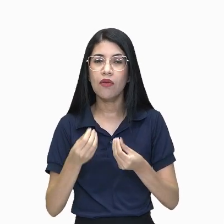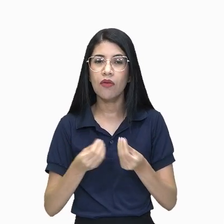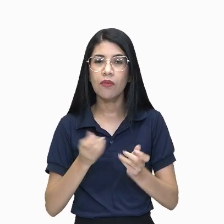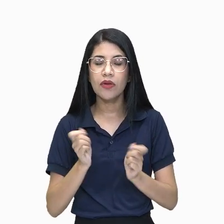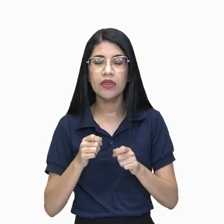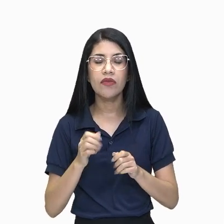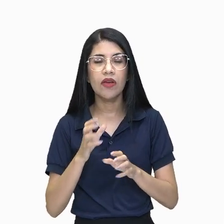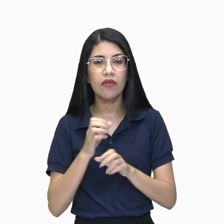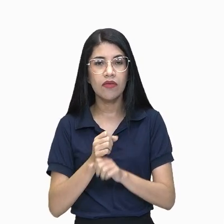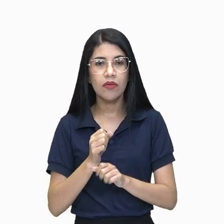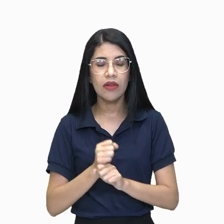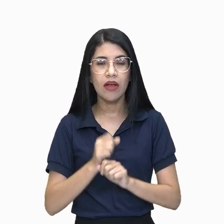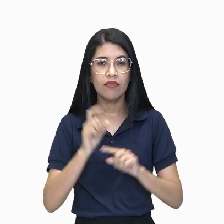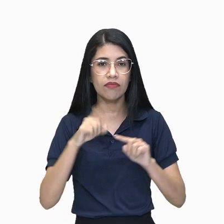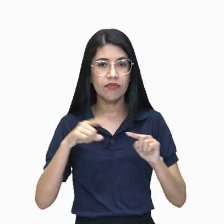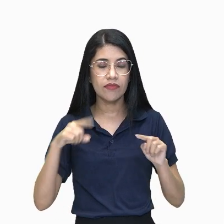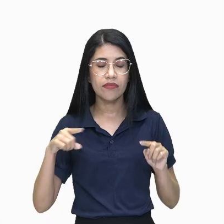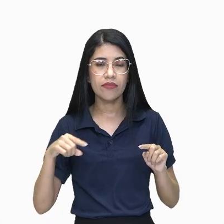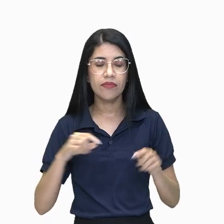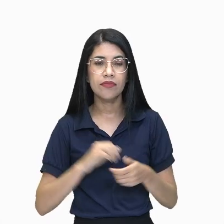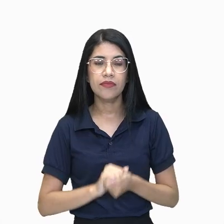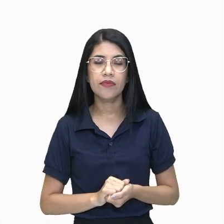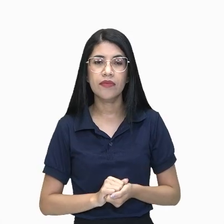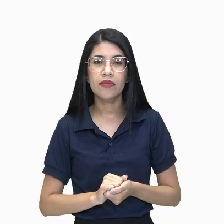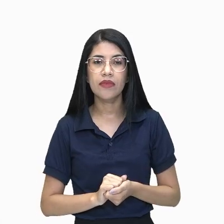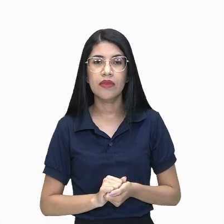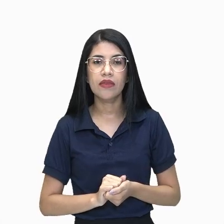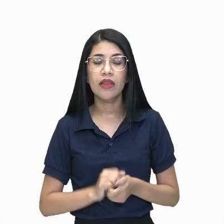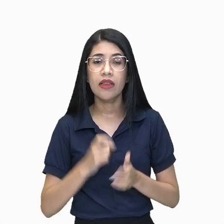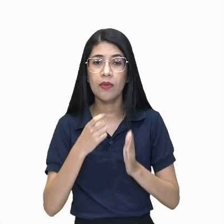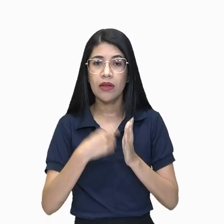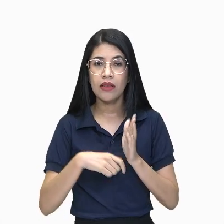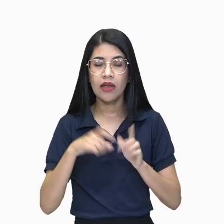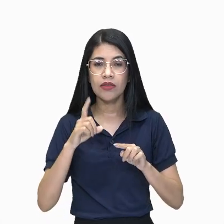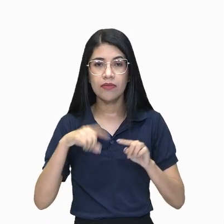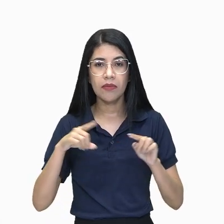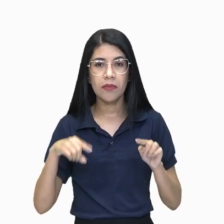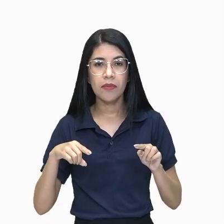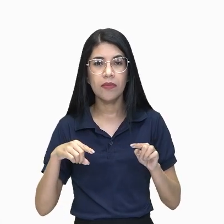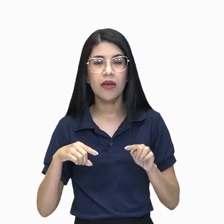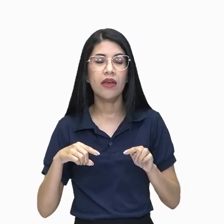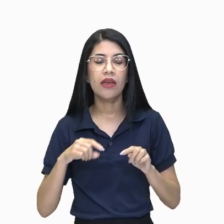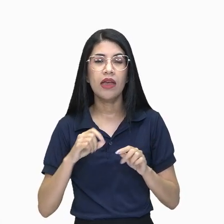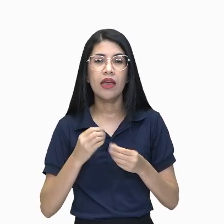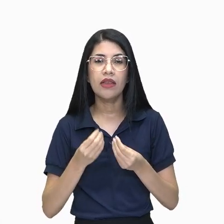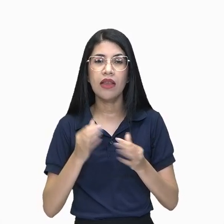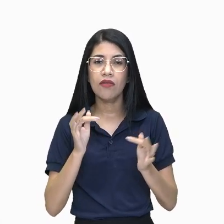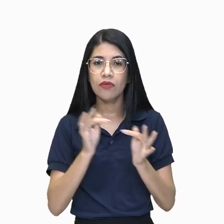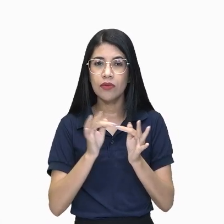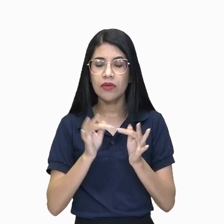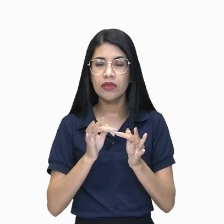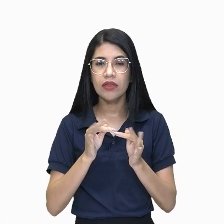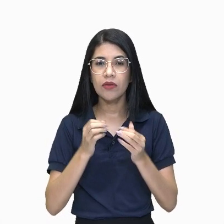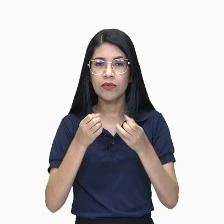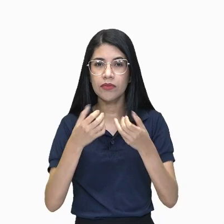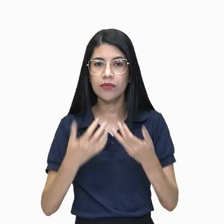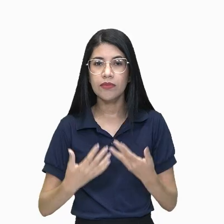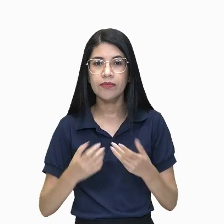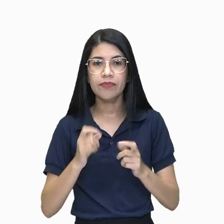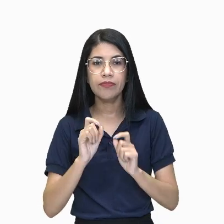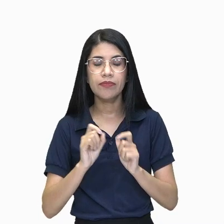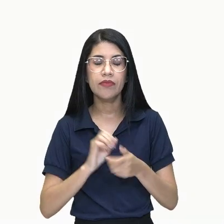variação, olha só, a taxa de variação média entre dois pontos de uma função nos diz qual